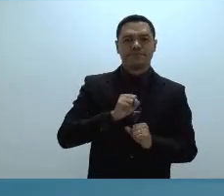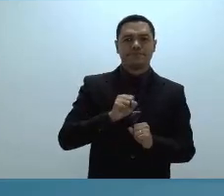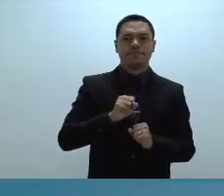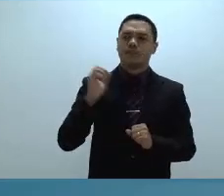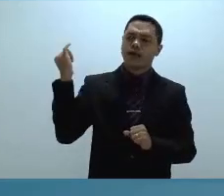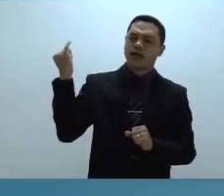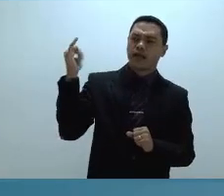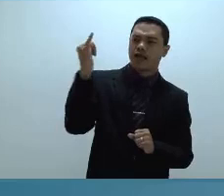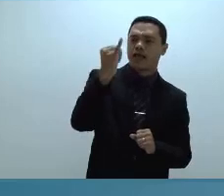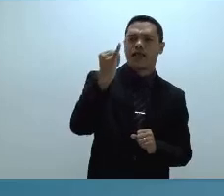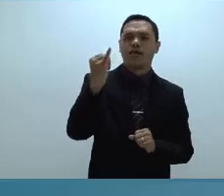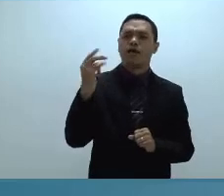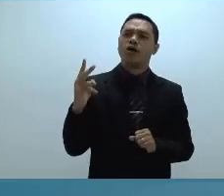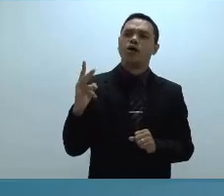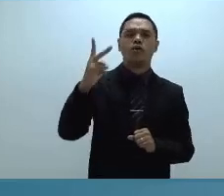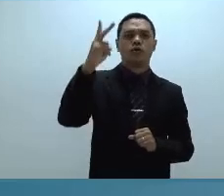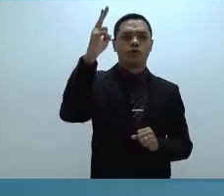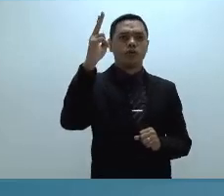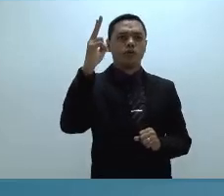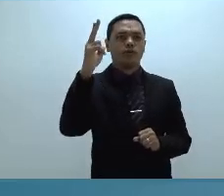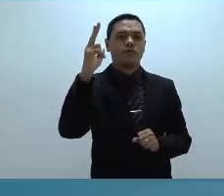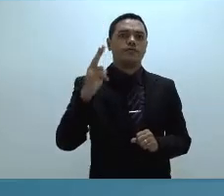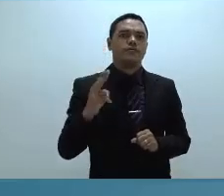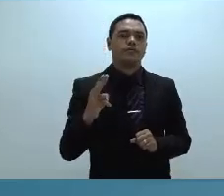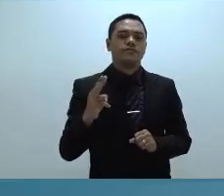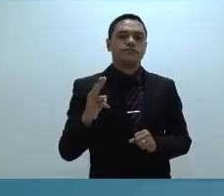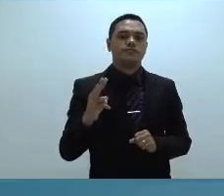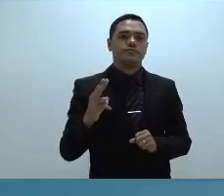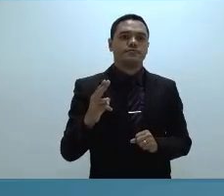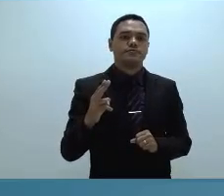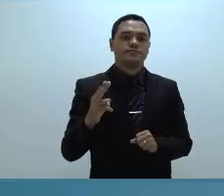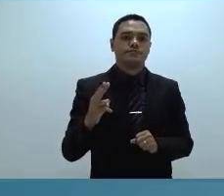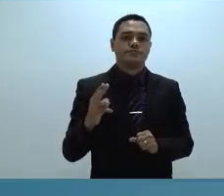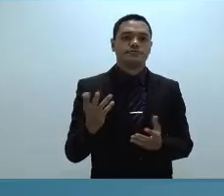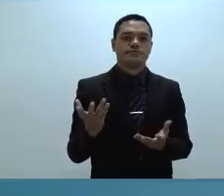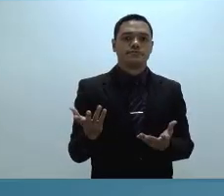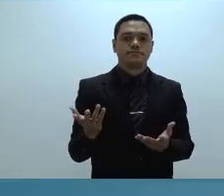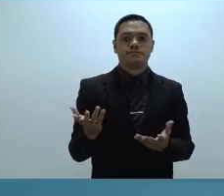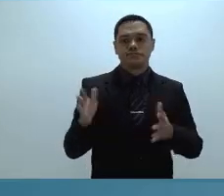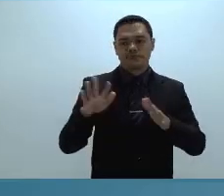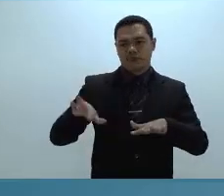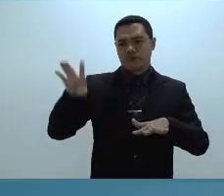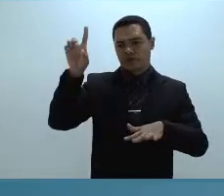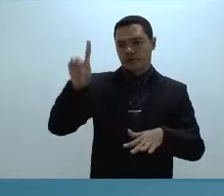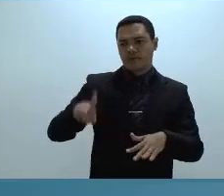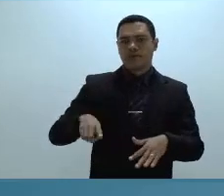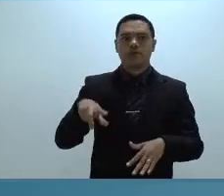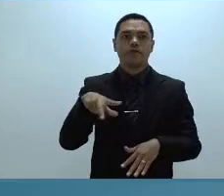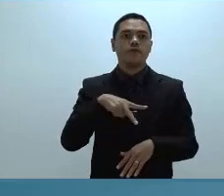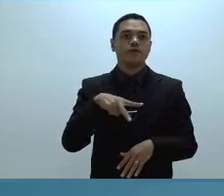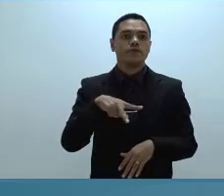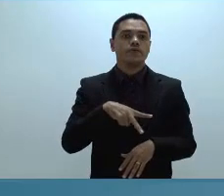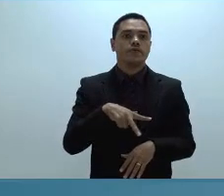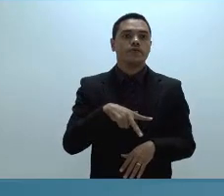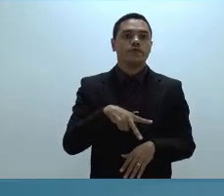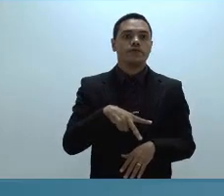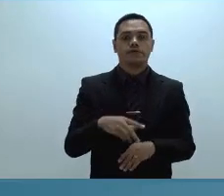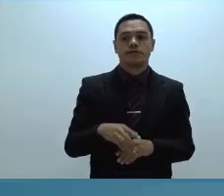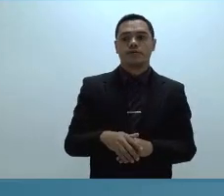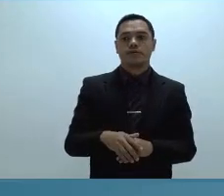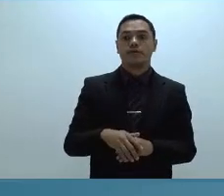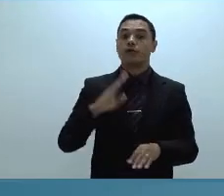elevado, restariam abrangidas pela competência das turmas de direito privado. O mencionado julgado teve a seguinte